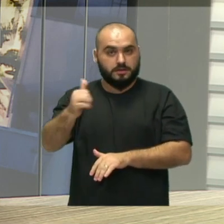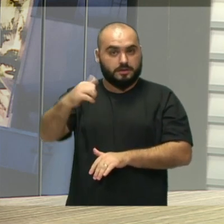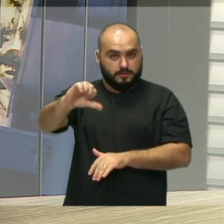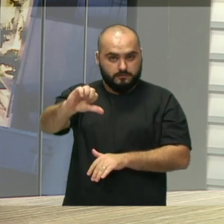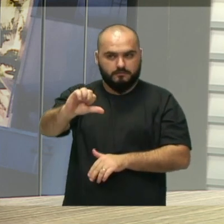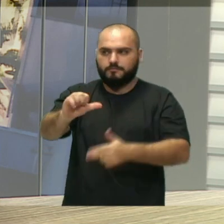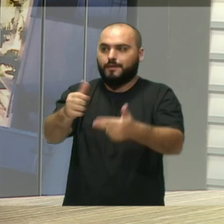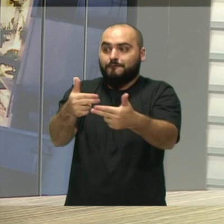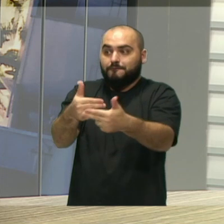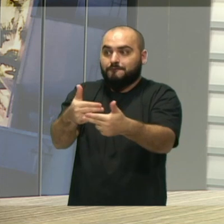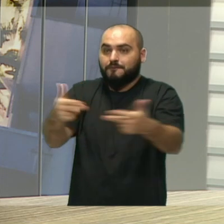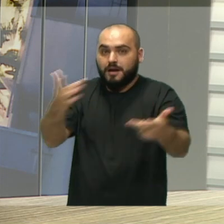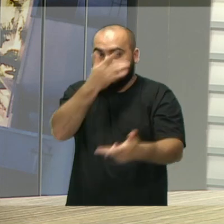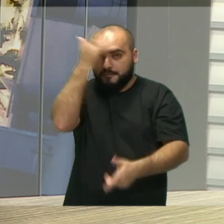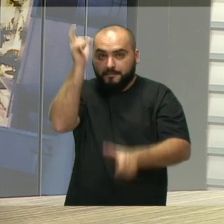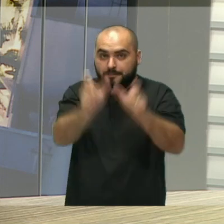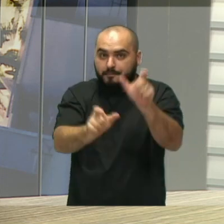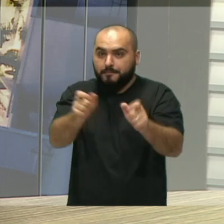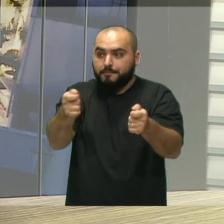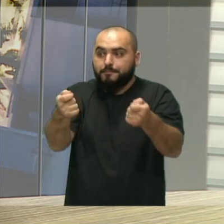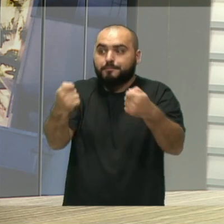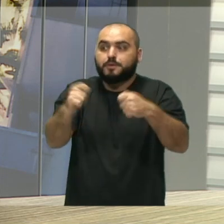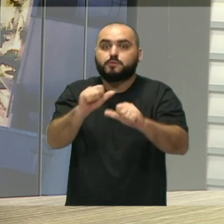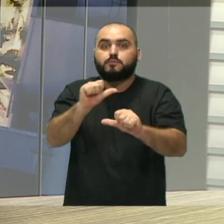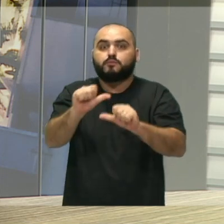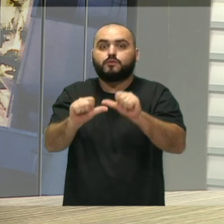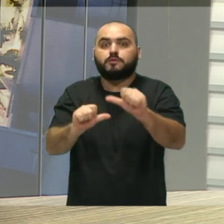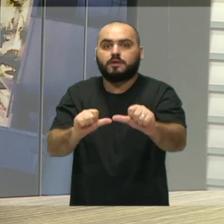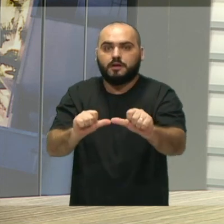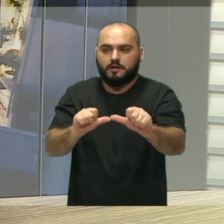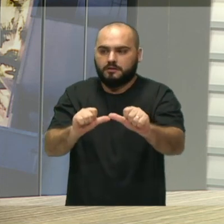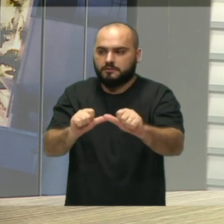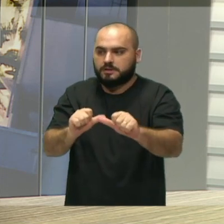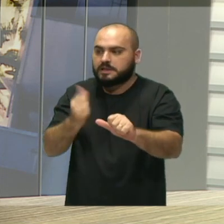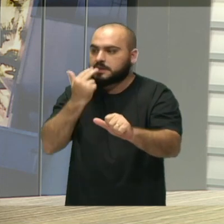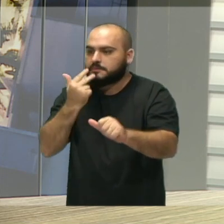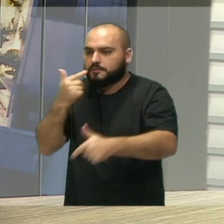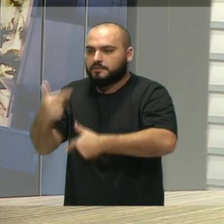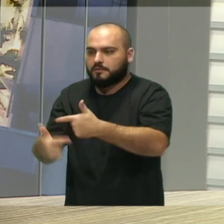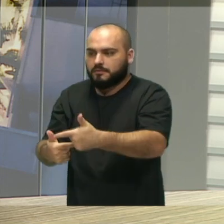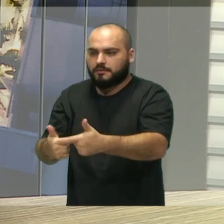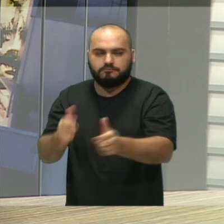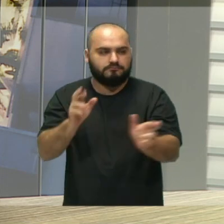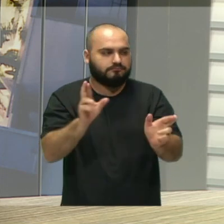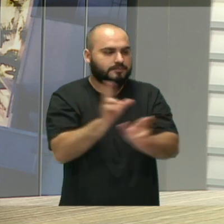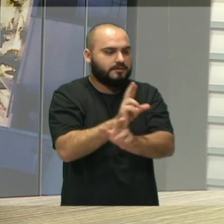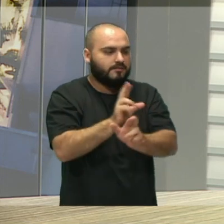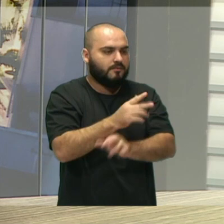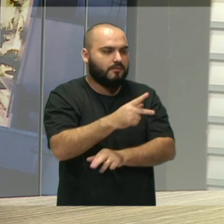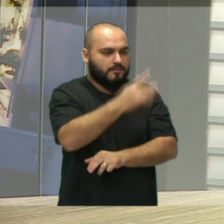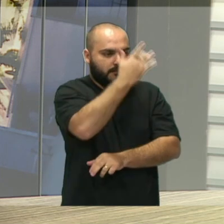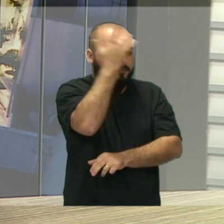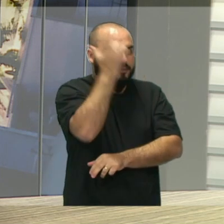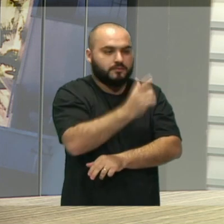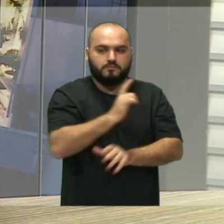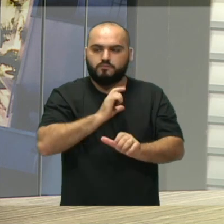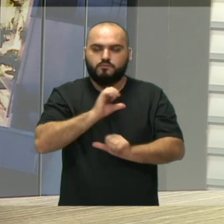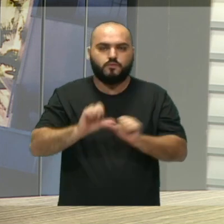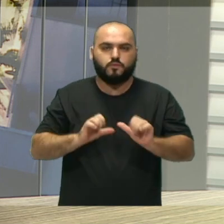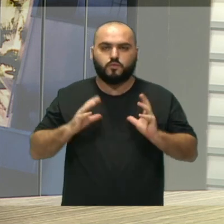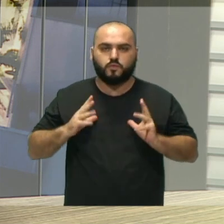mudar hábitos e formas de trabalhar e de se relacionar com as demais pessoas. E essas mudanças, aliadas